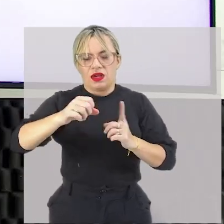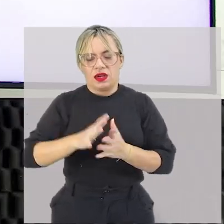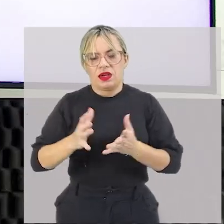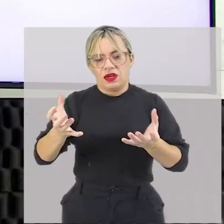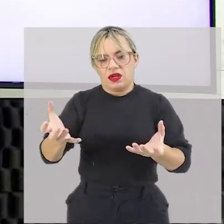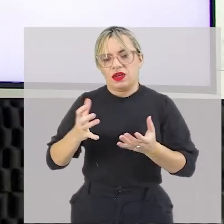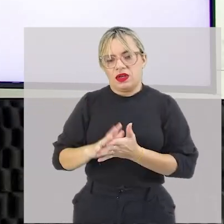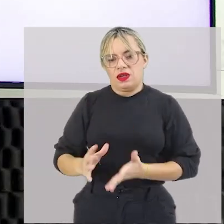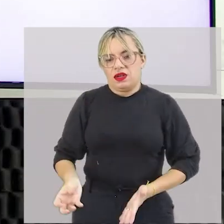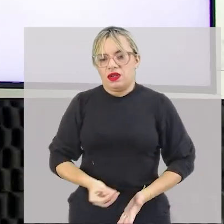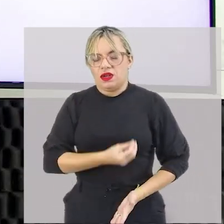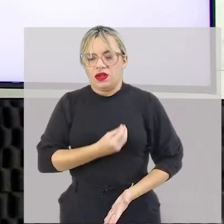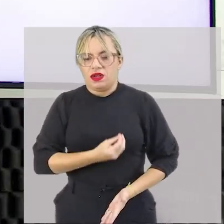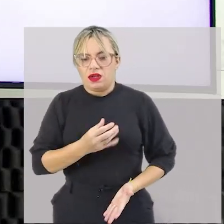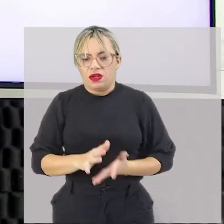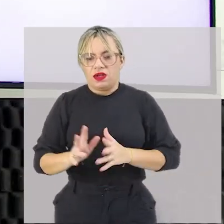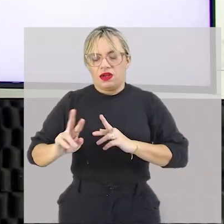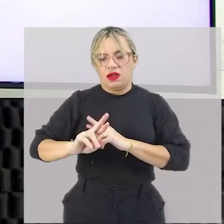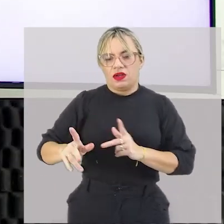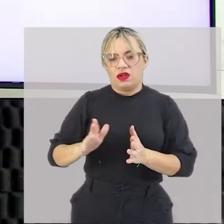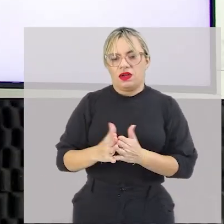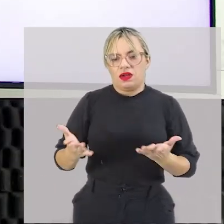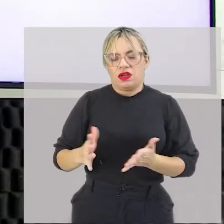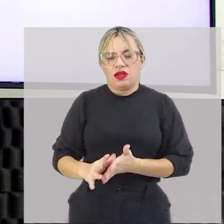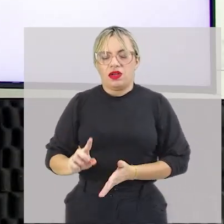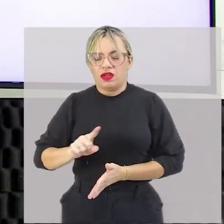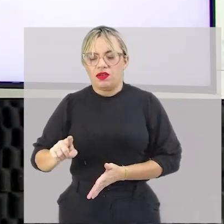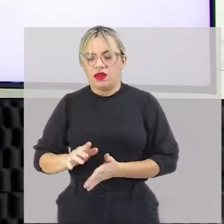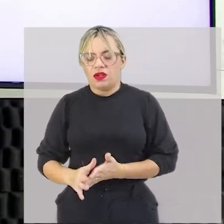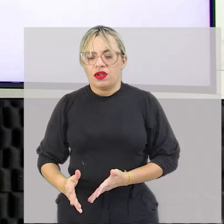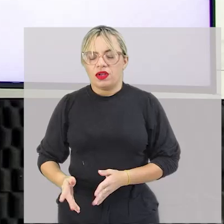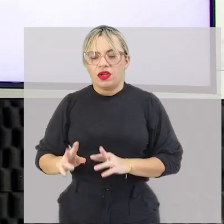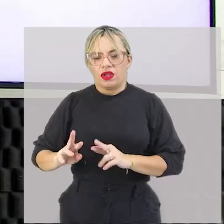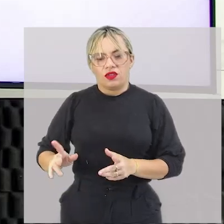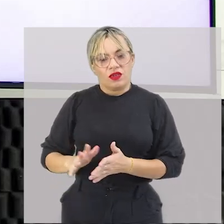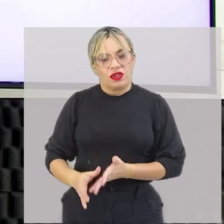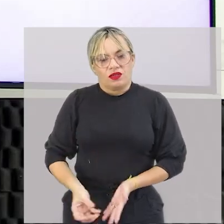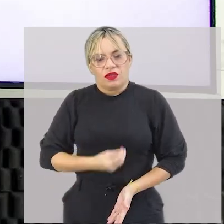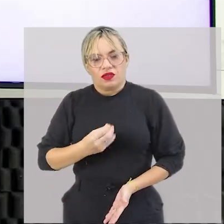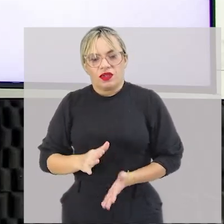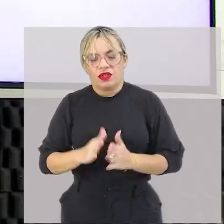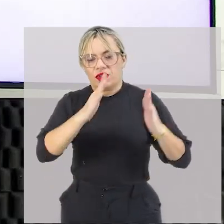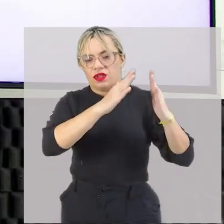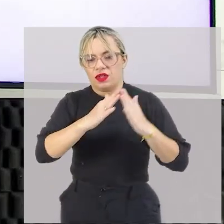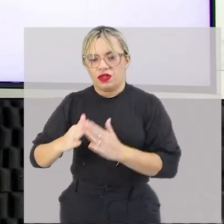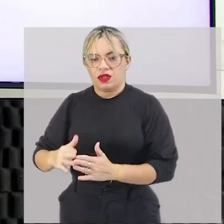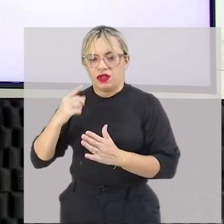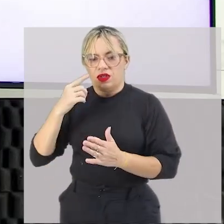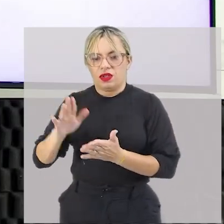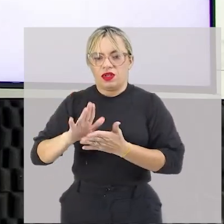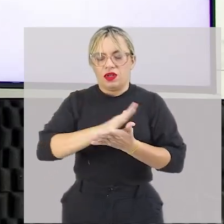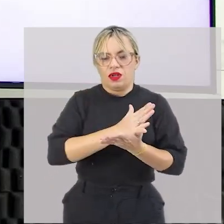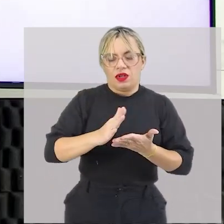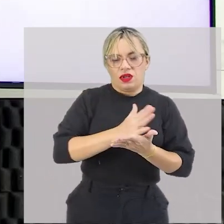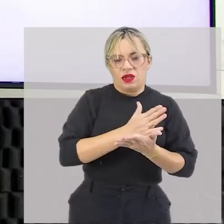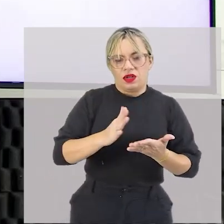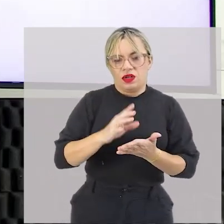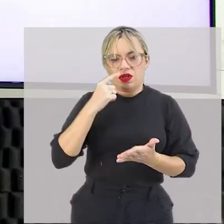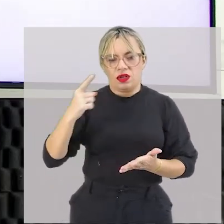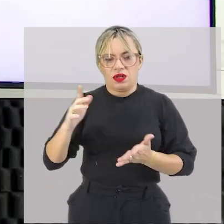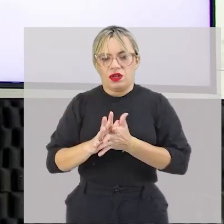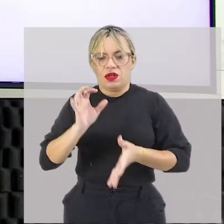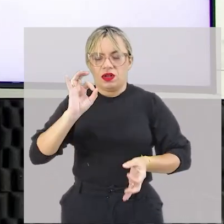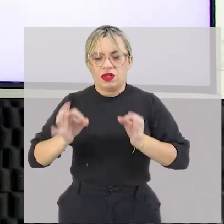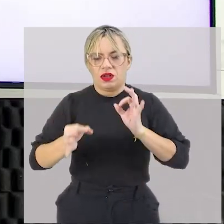viver diferentemente do que se considera viver na favela. Alguns oficiantes do direito, algumas pessoas da área